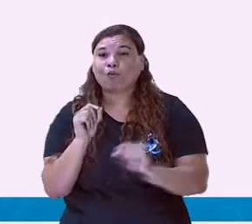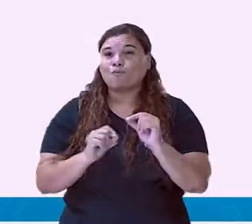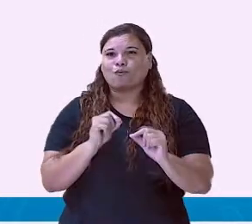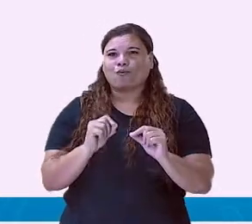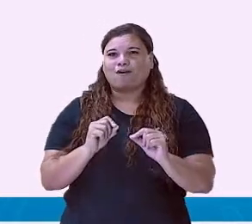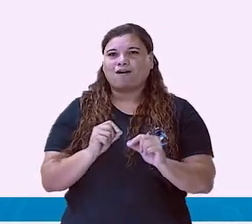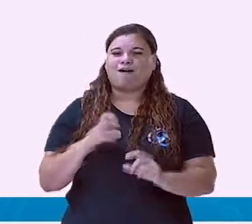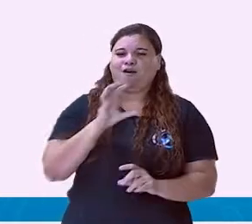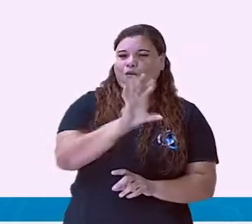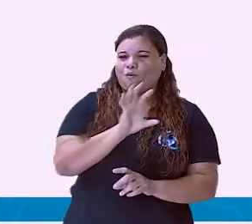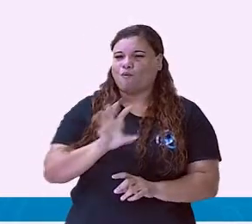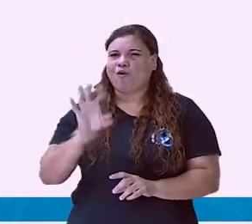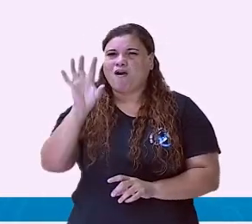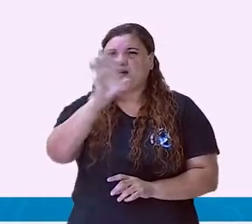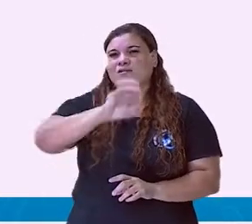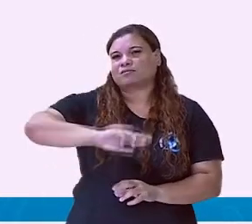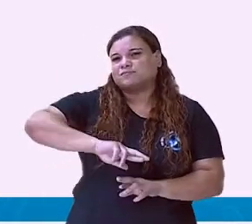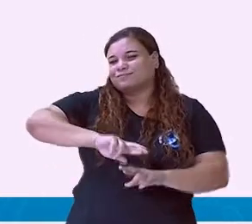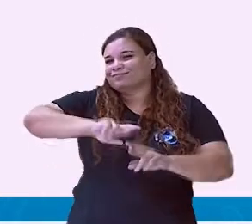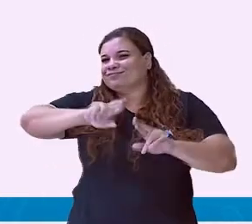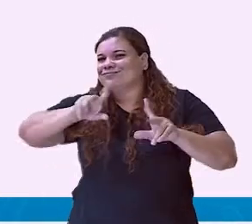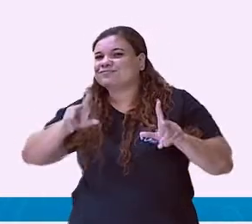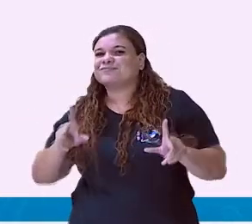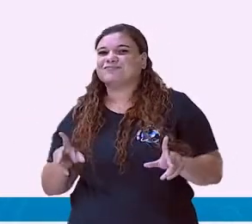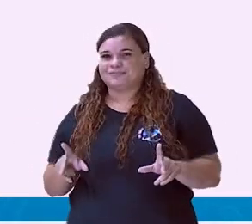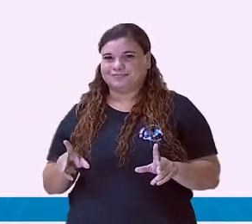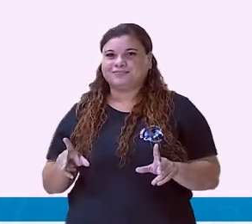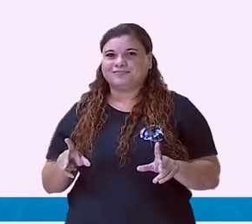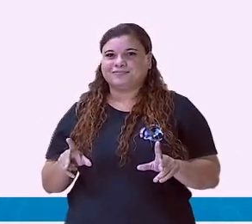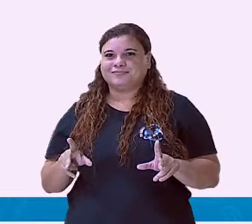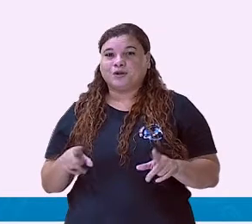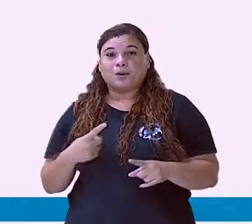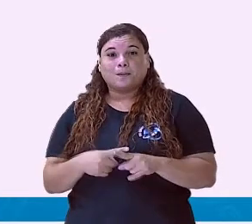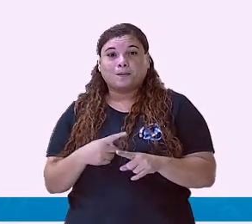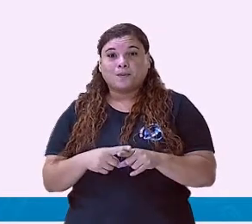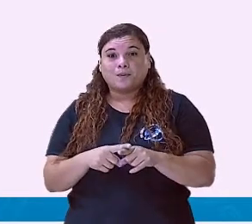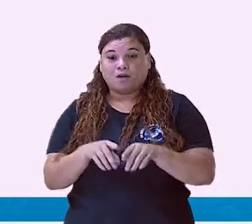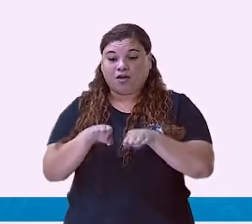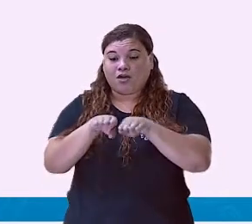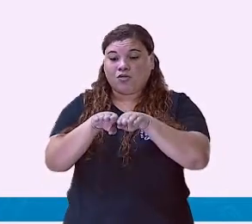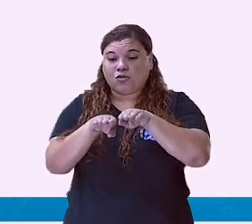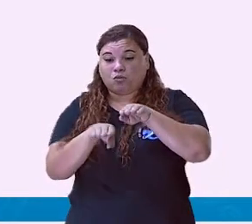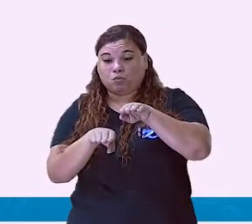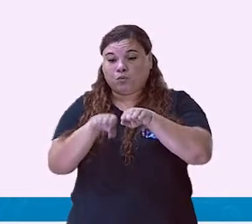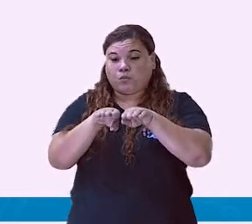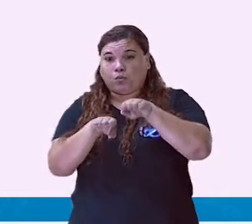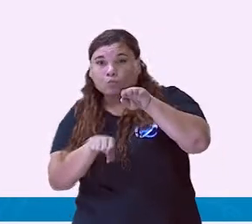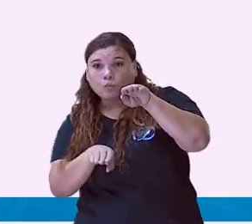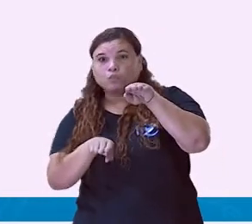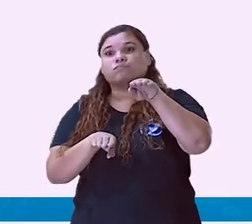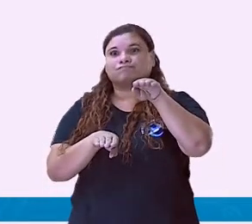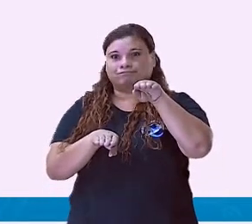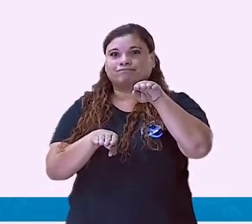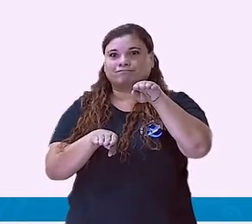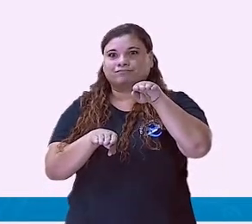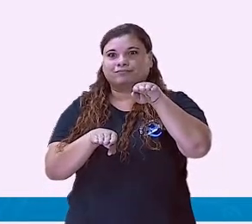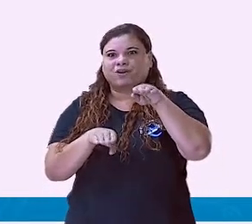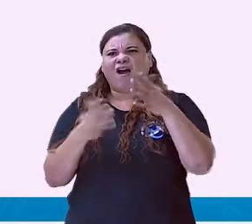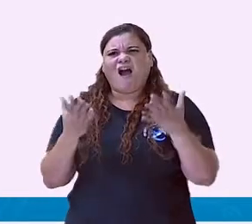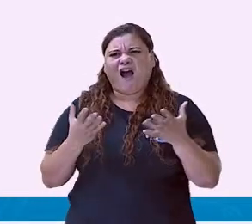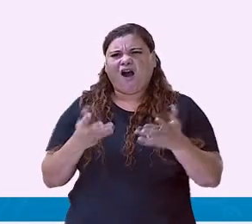De acordo com o nível de desenvolvimento, as nações foram classificadas. Então, a nação agora é